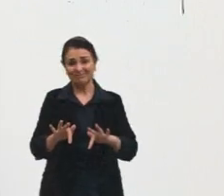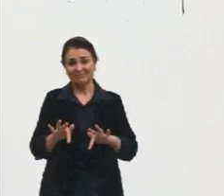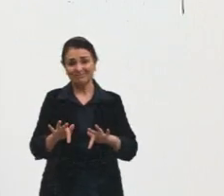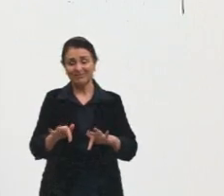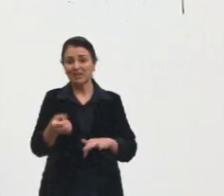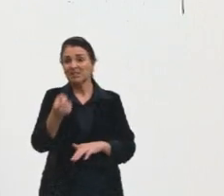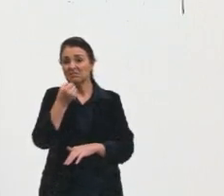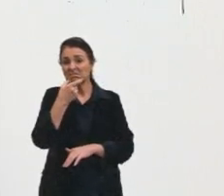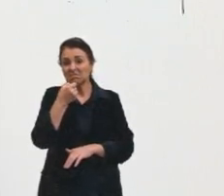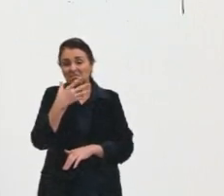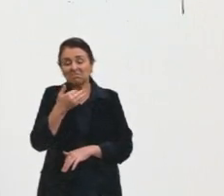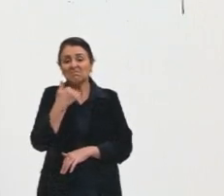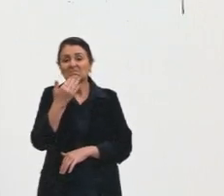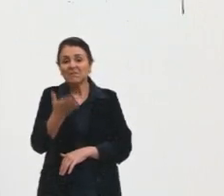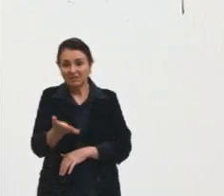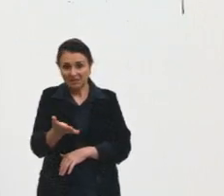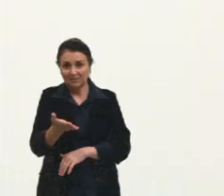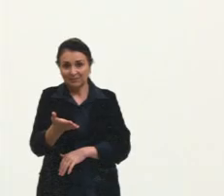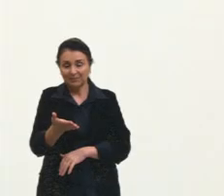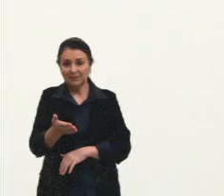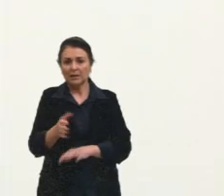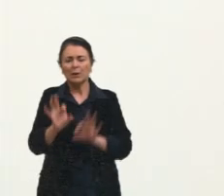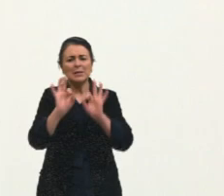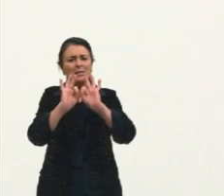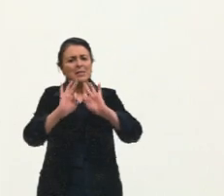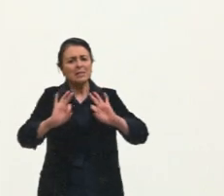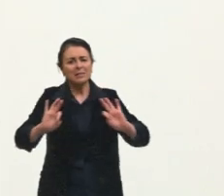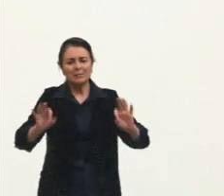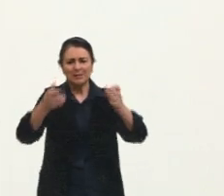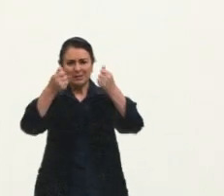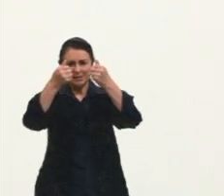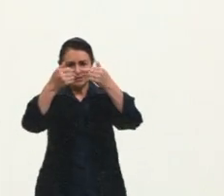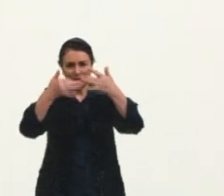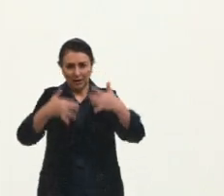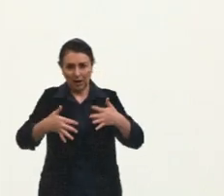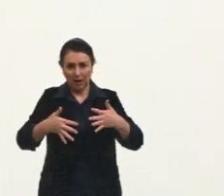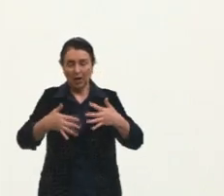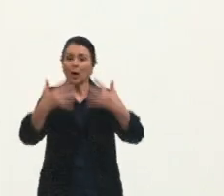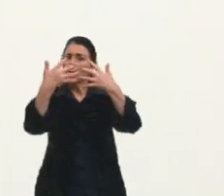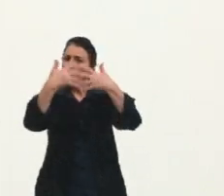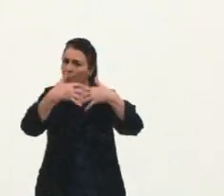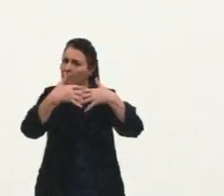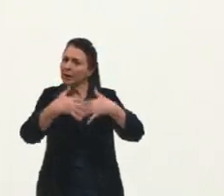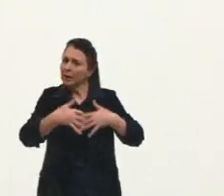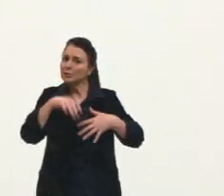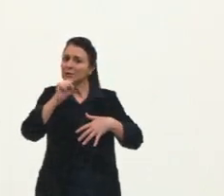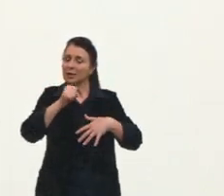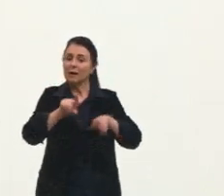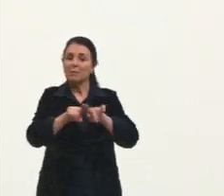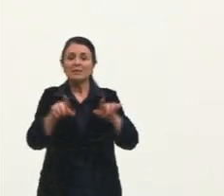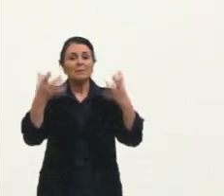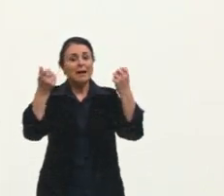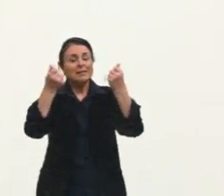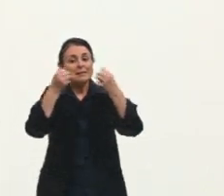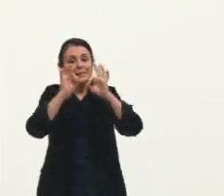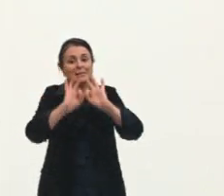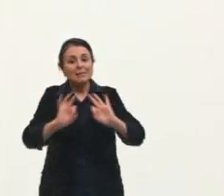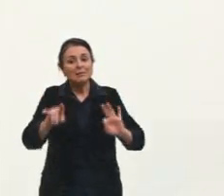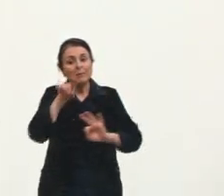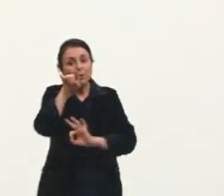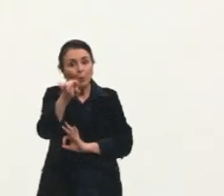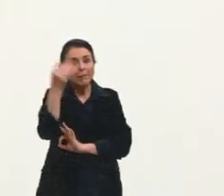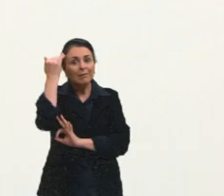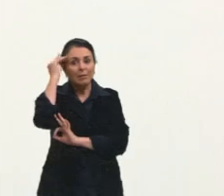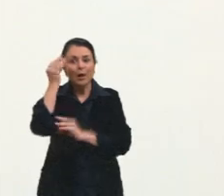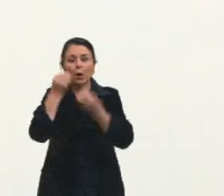fazer efeito Então essa é uma maneira bem simples claro né que é bem mais complexo mas é uma maneira mais simples de explicar para vocês